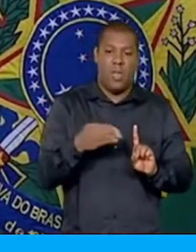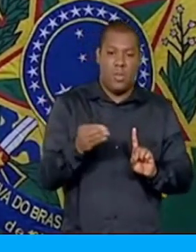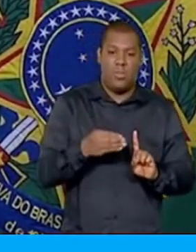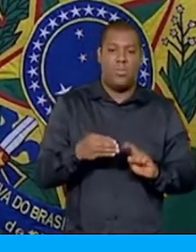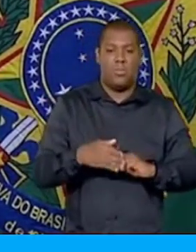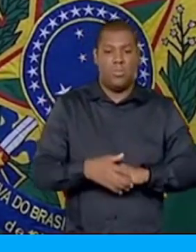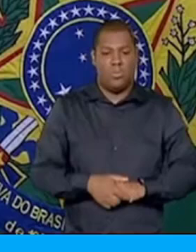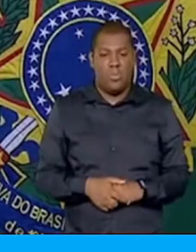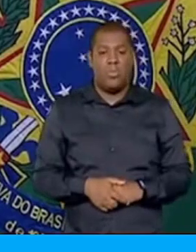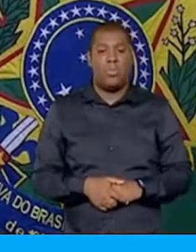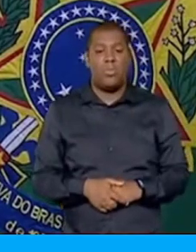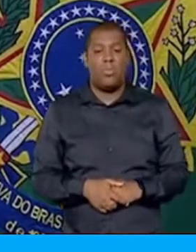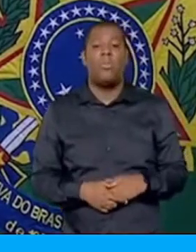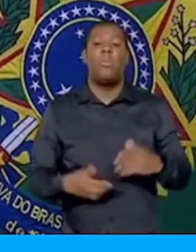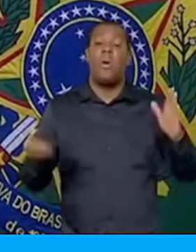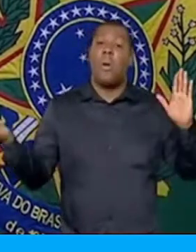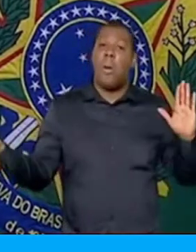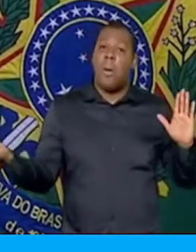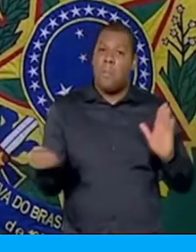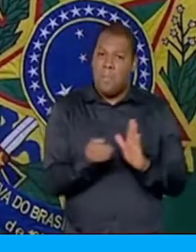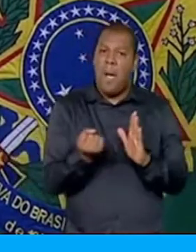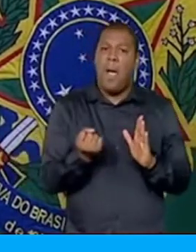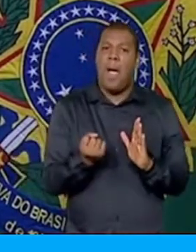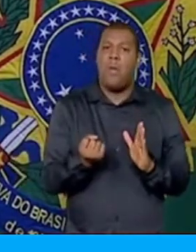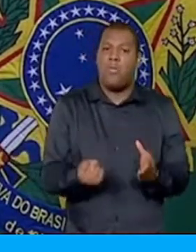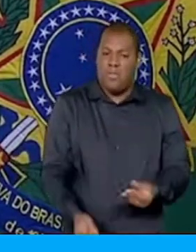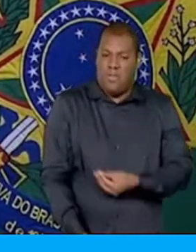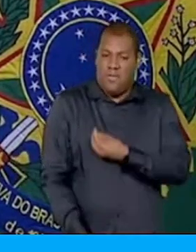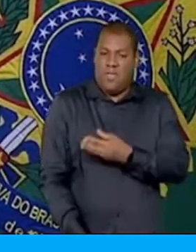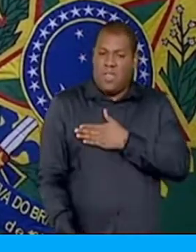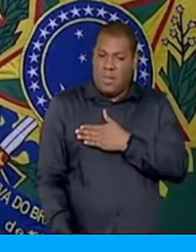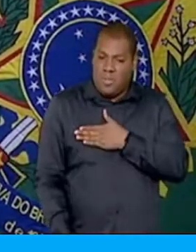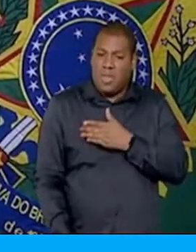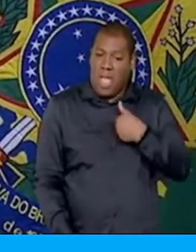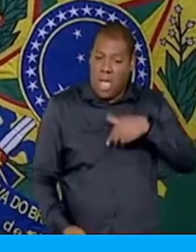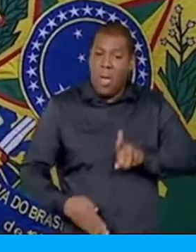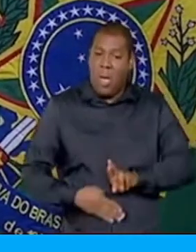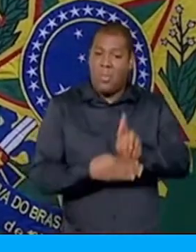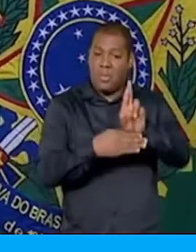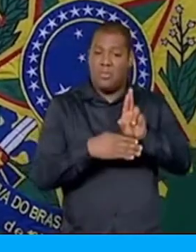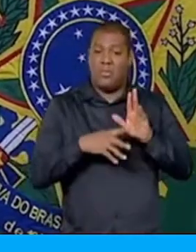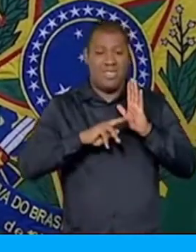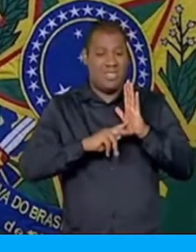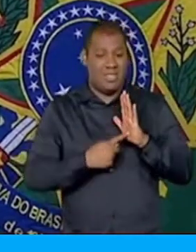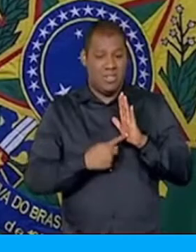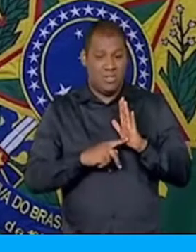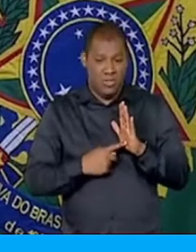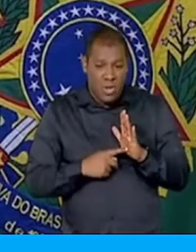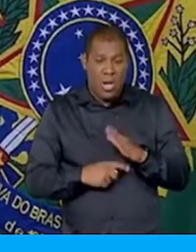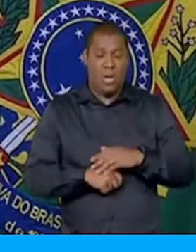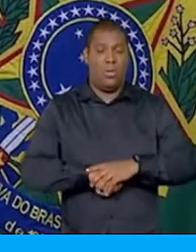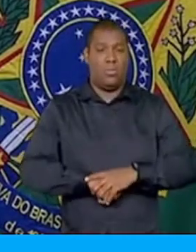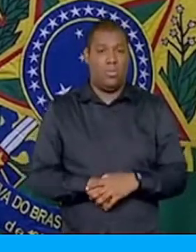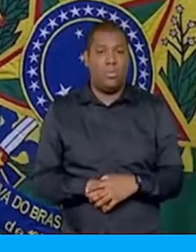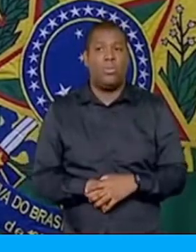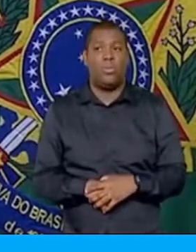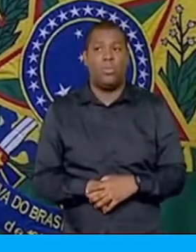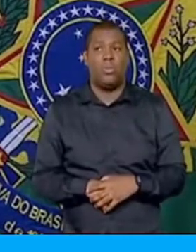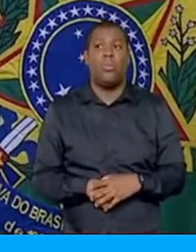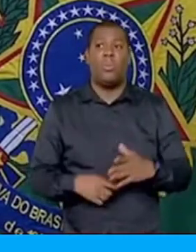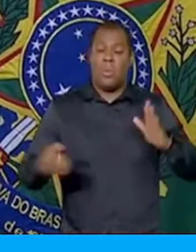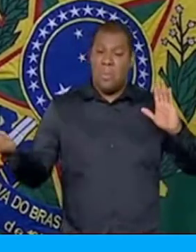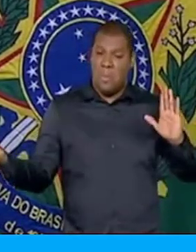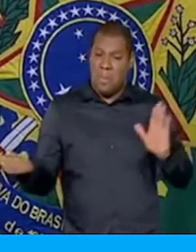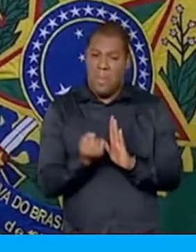é uma marca que eu trago na minha vida sindical, é uma marca que eu trago na minha vida política, é uma marca que eu